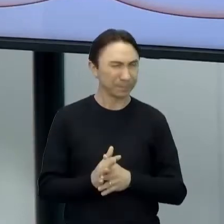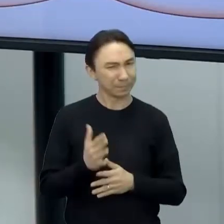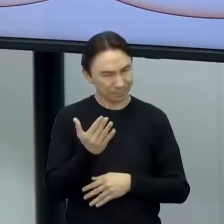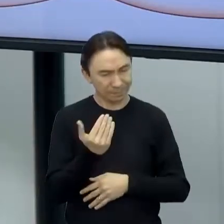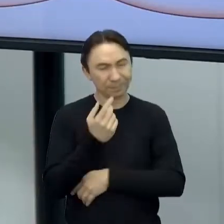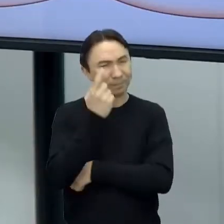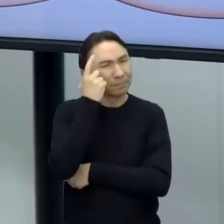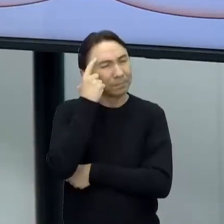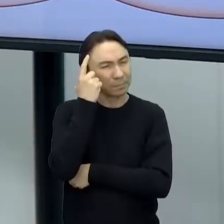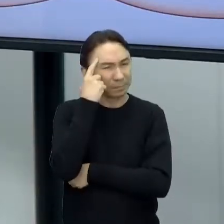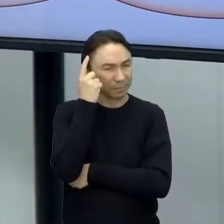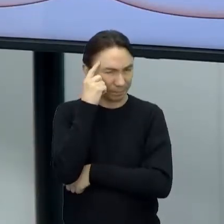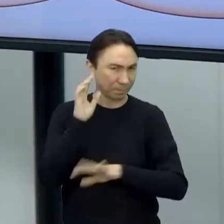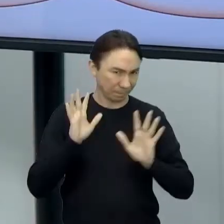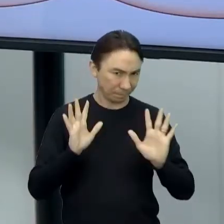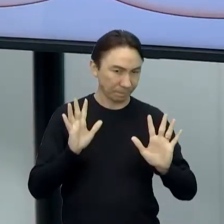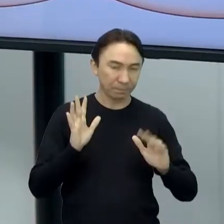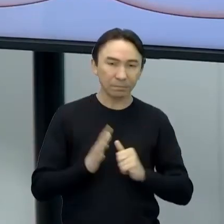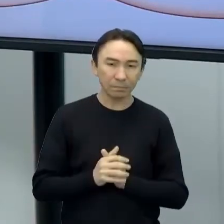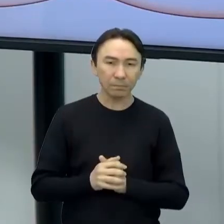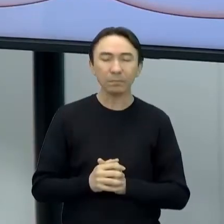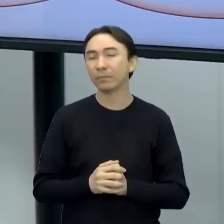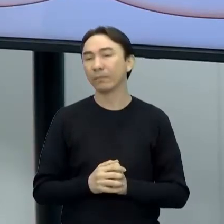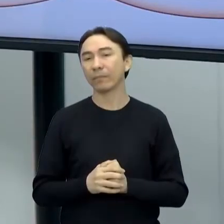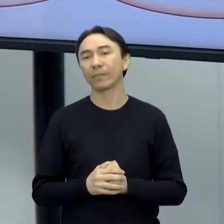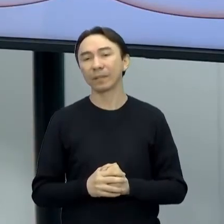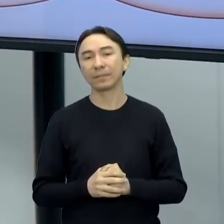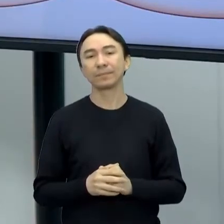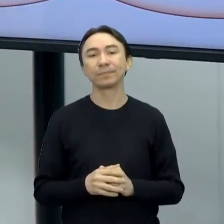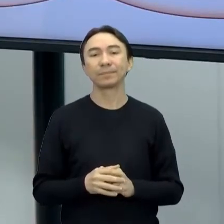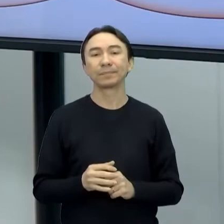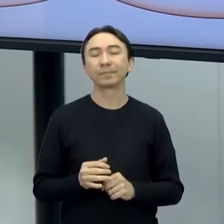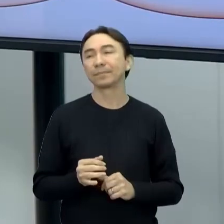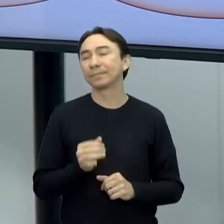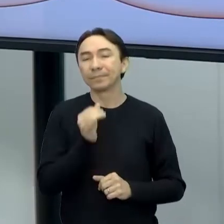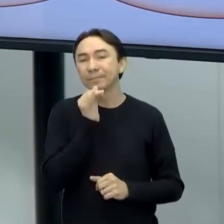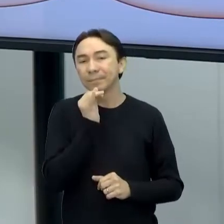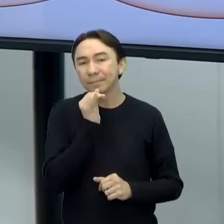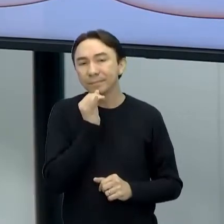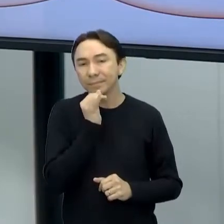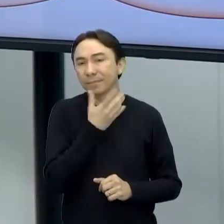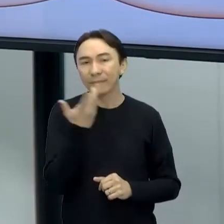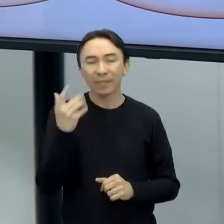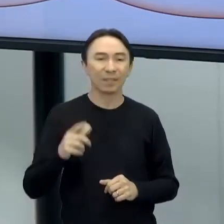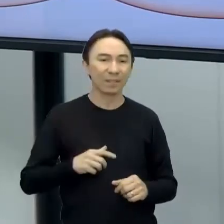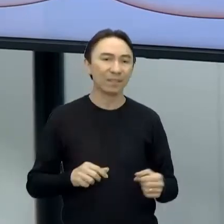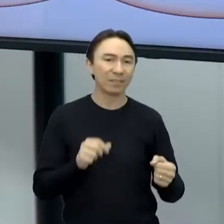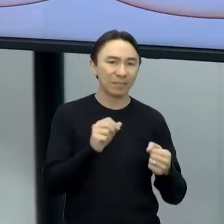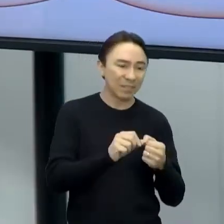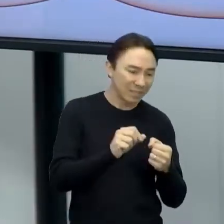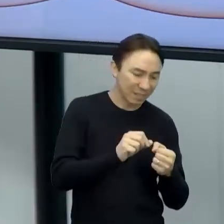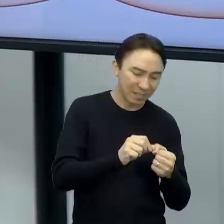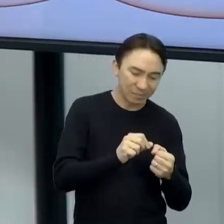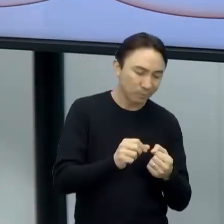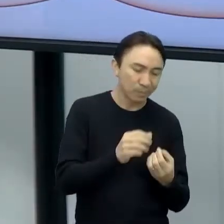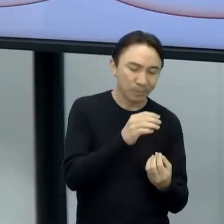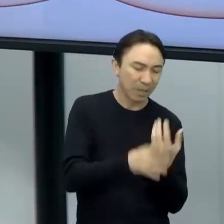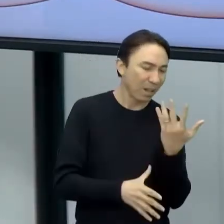comigo. Qual é a utilidade, a funcionalidade de desenvolver algo que não seja útil para